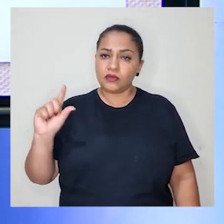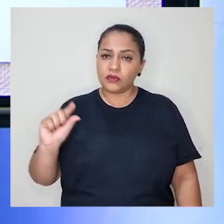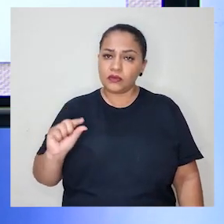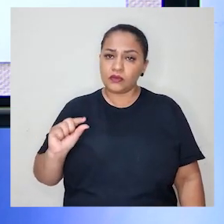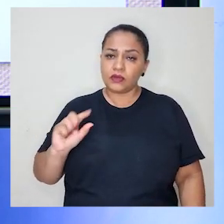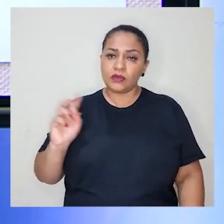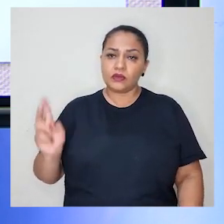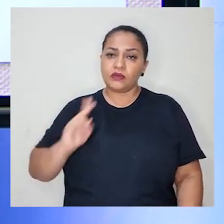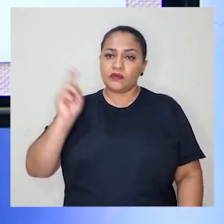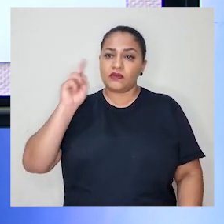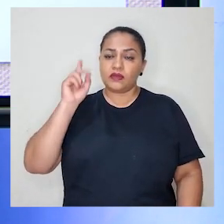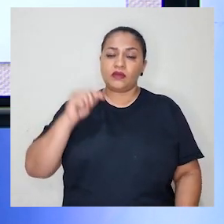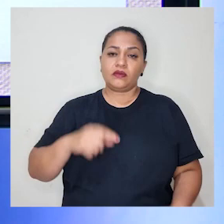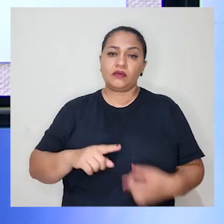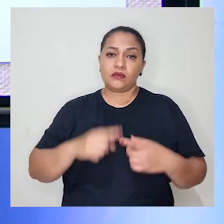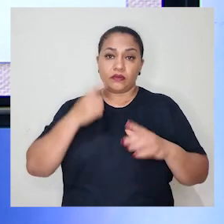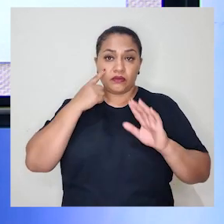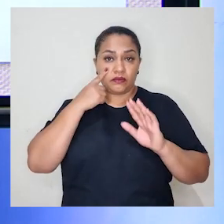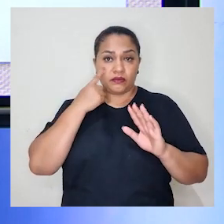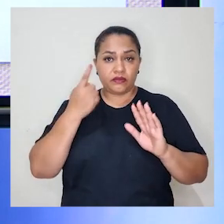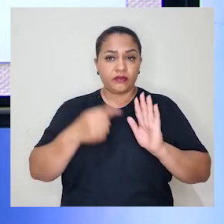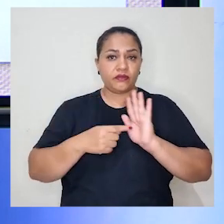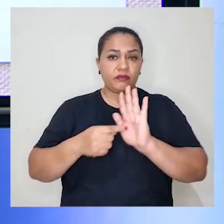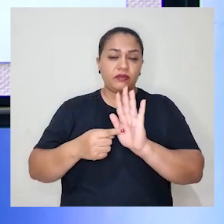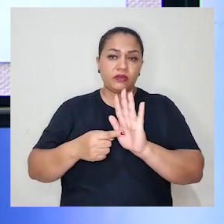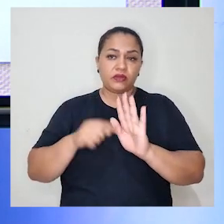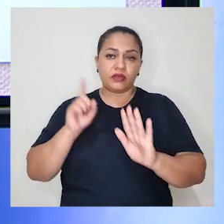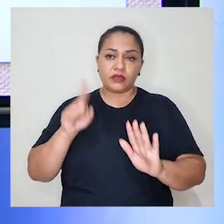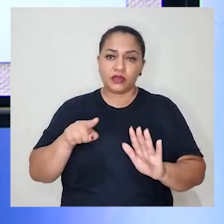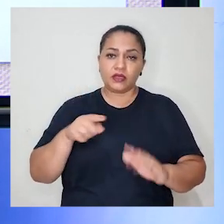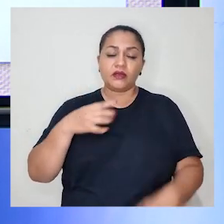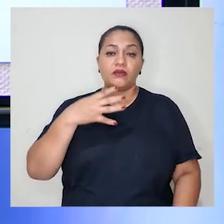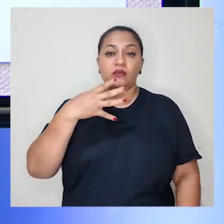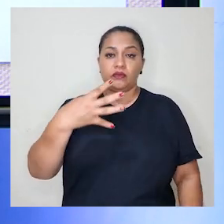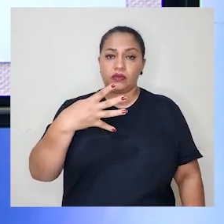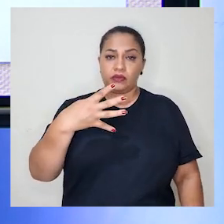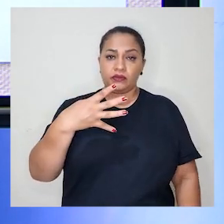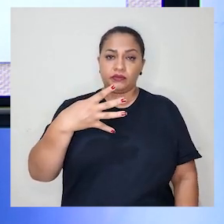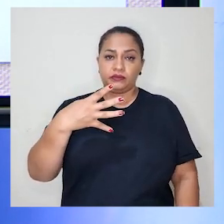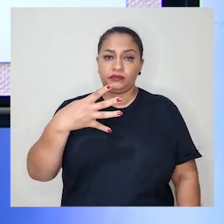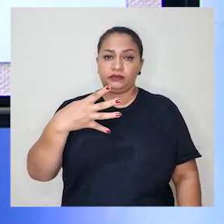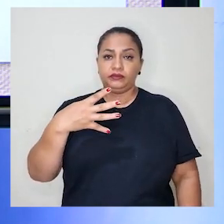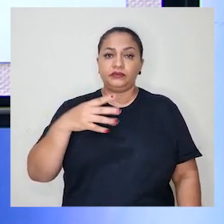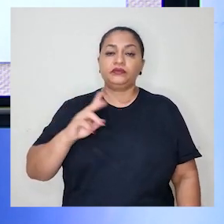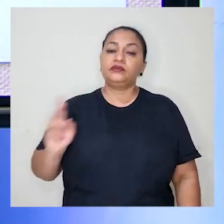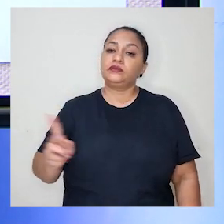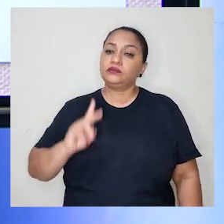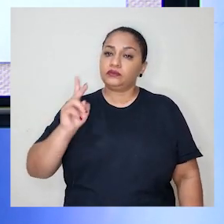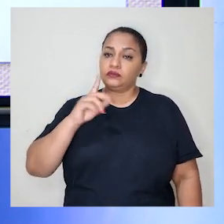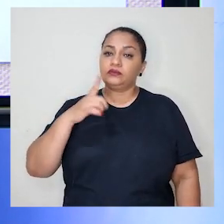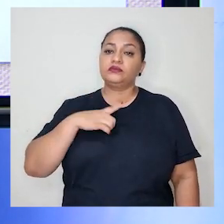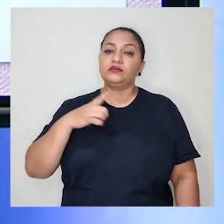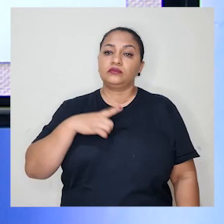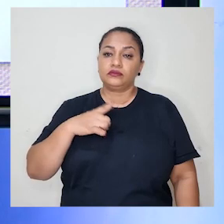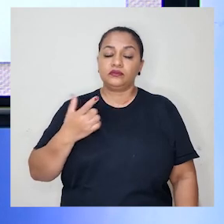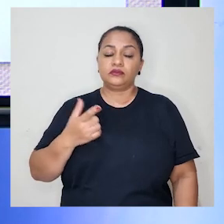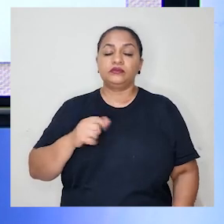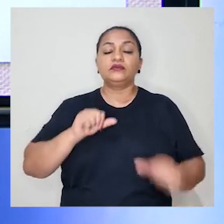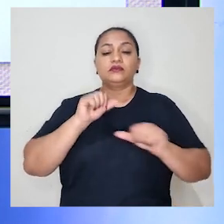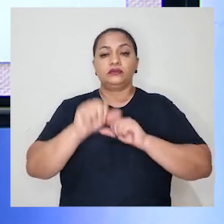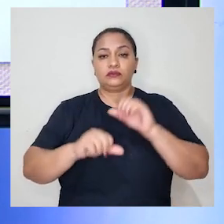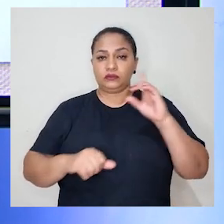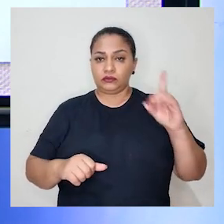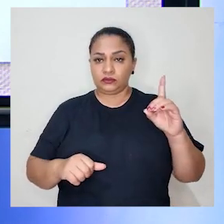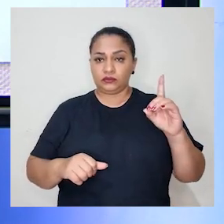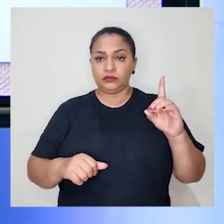Esse aqui está errado, esse aqui está errado. O menor valor é 4. O menor valor que eu posso atribuir ao D. Para